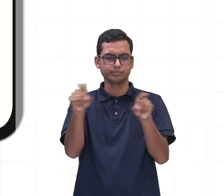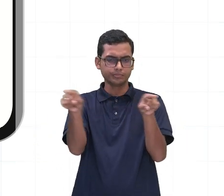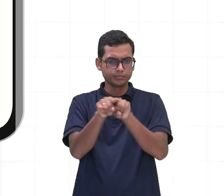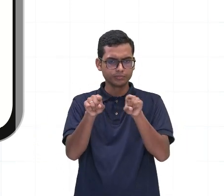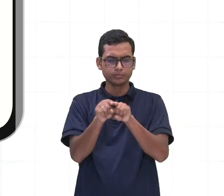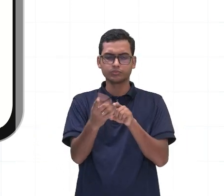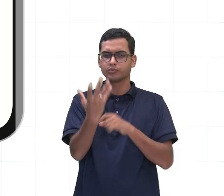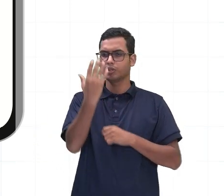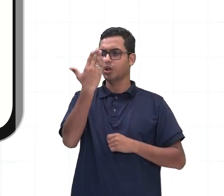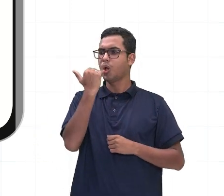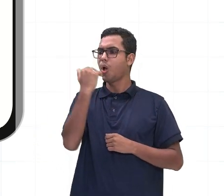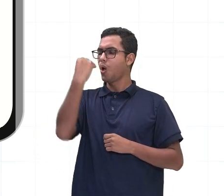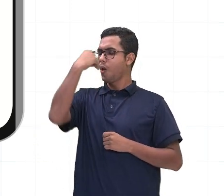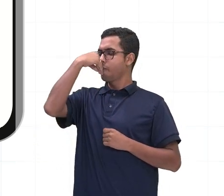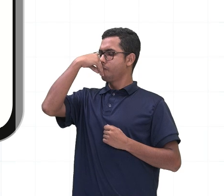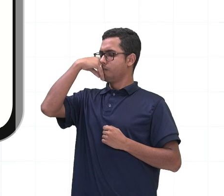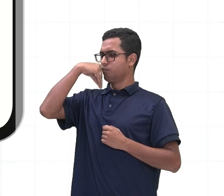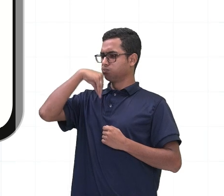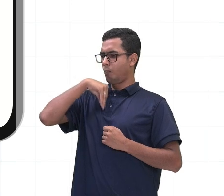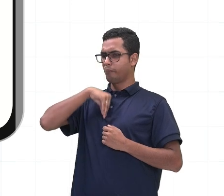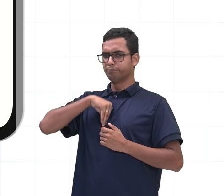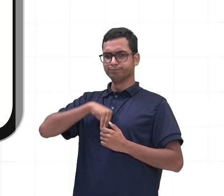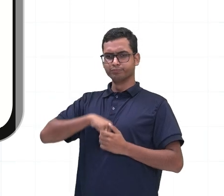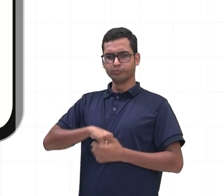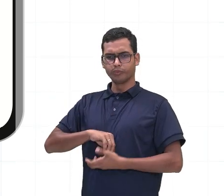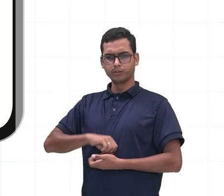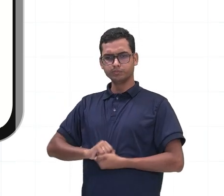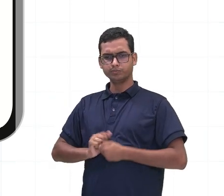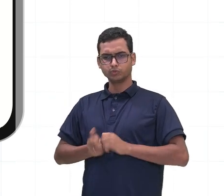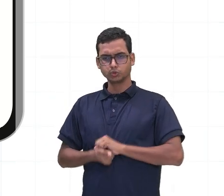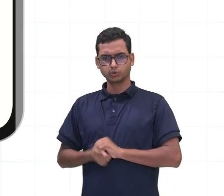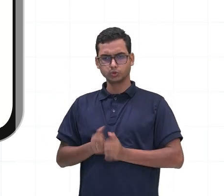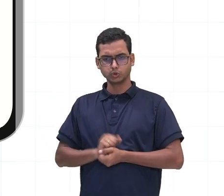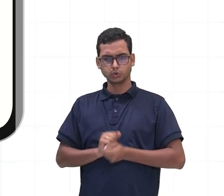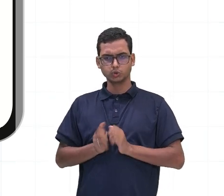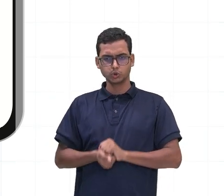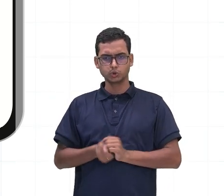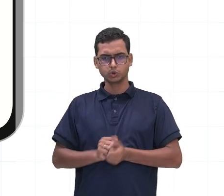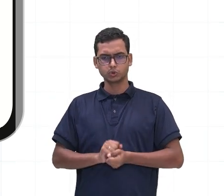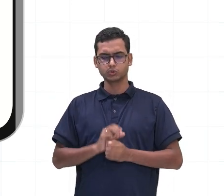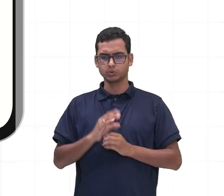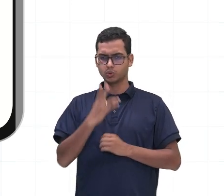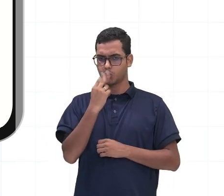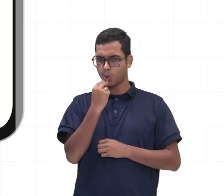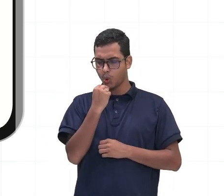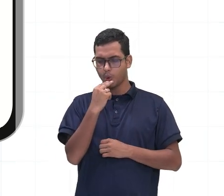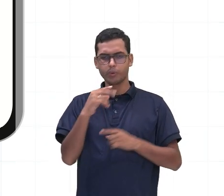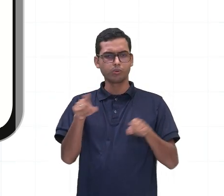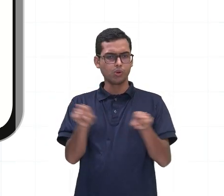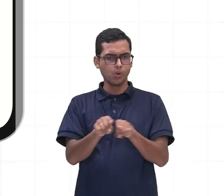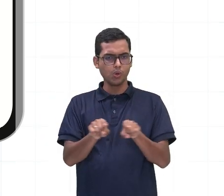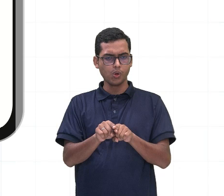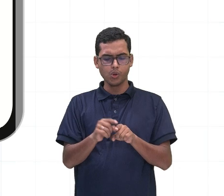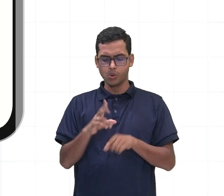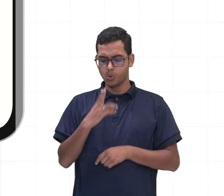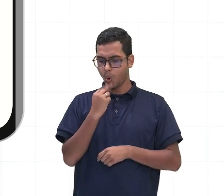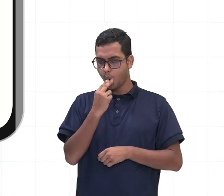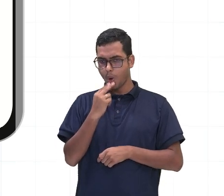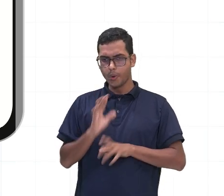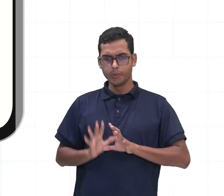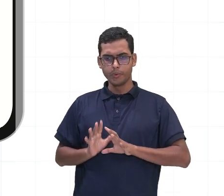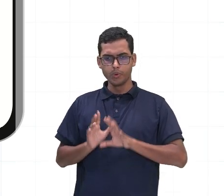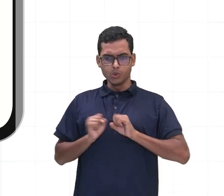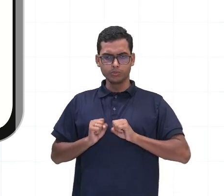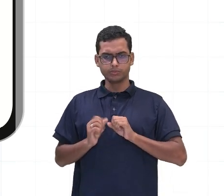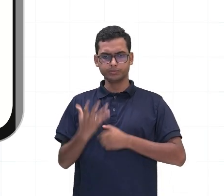ocorre a digestão, ocorre a quebra ali daquelas moléculas, daqueles nutrientes, esses nutrientes eles são absorvidos, né?